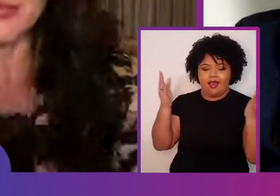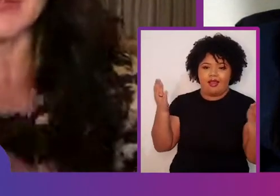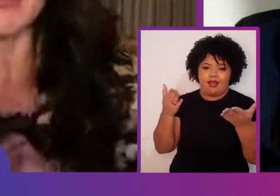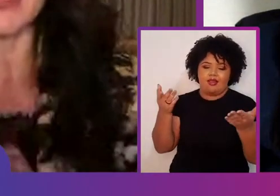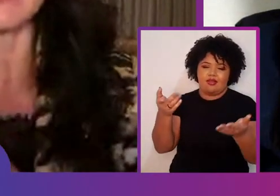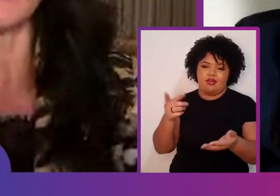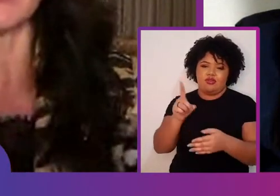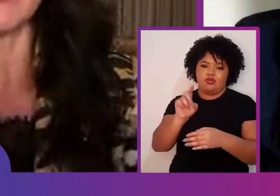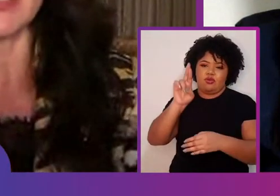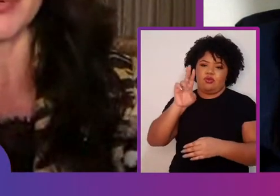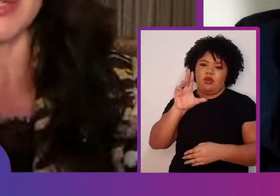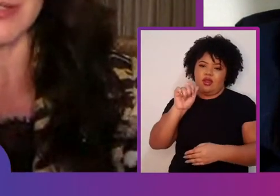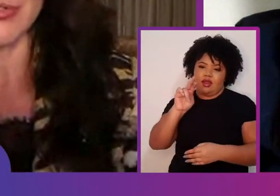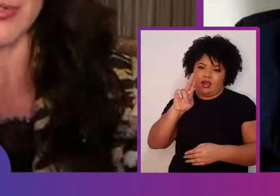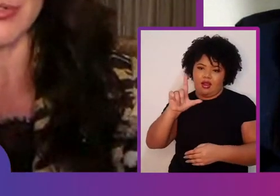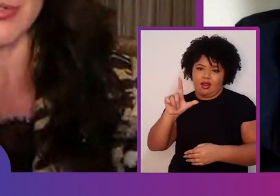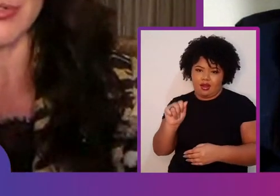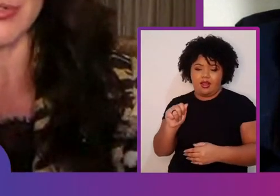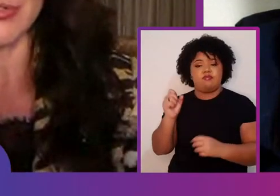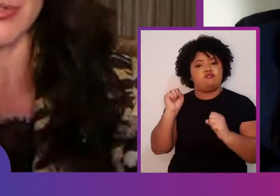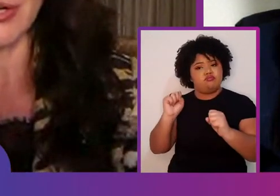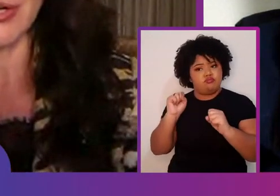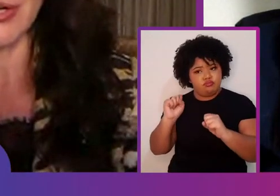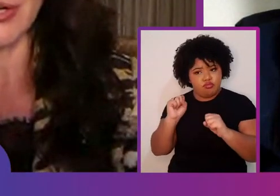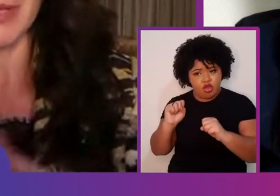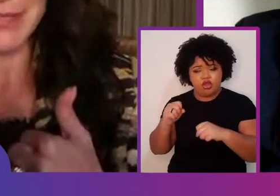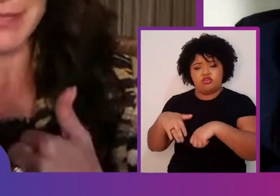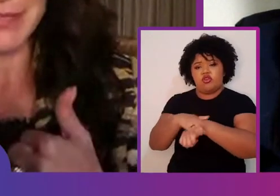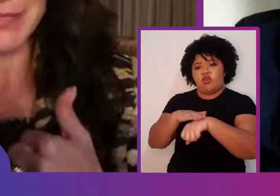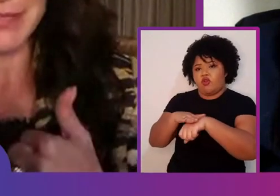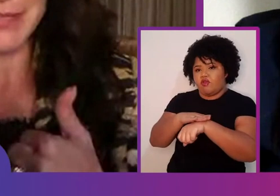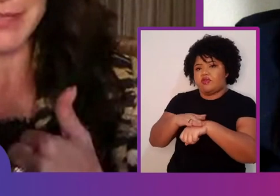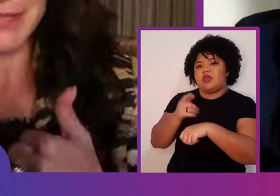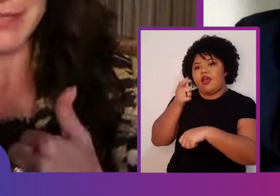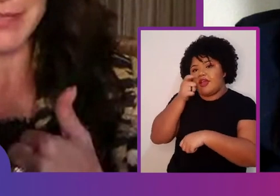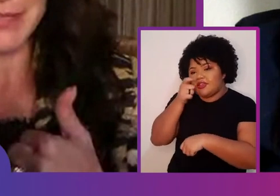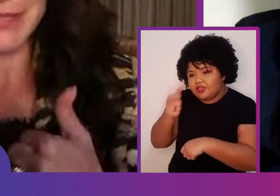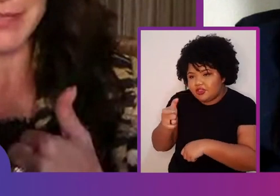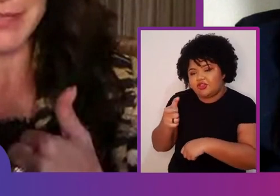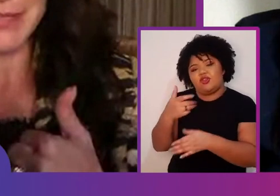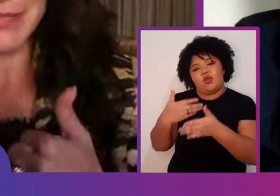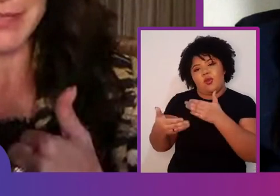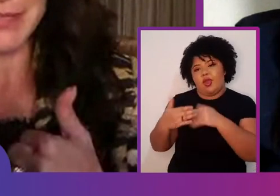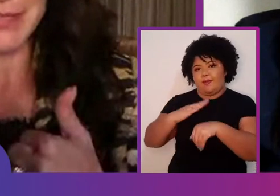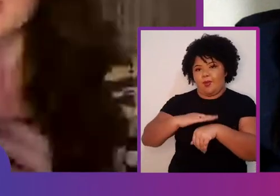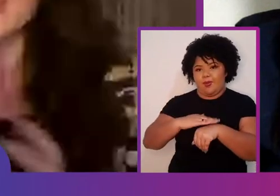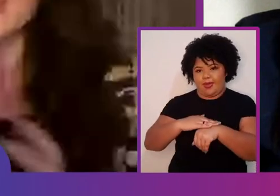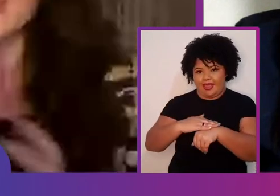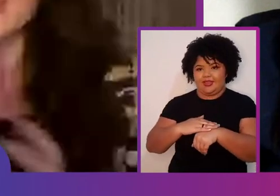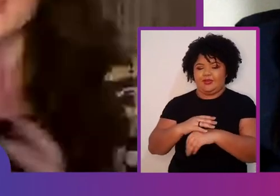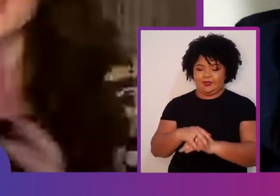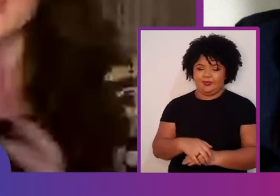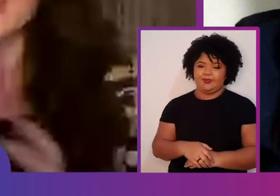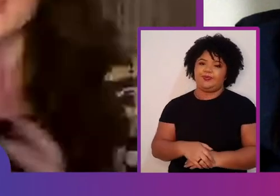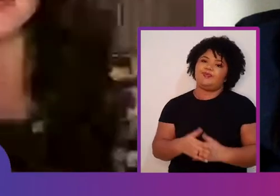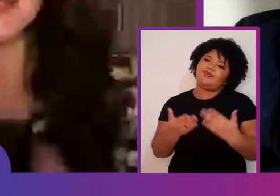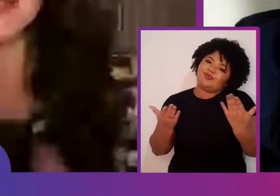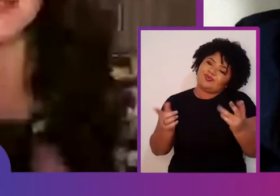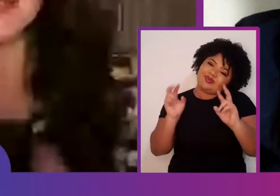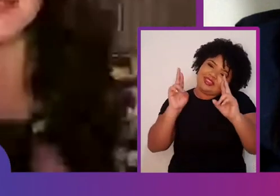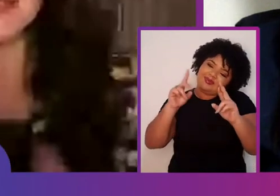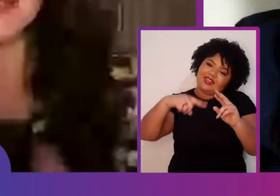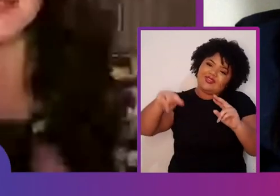chama ela porque vai ficar salvo aqui. Você pode assistir a qualquer momento. Tá legal? Bom, gente, eu espero que vocês tenham se